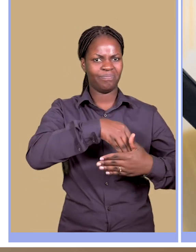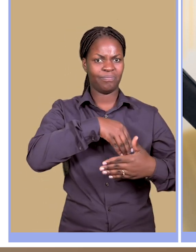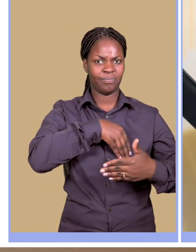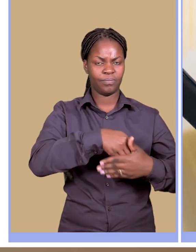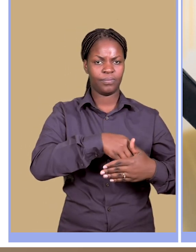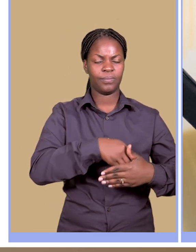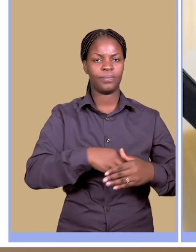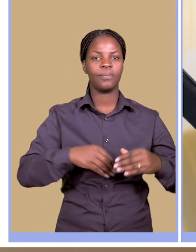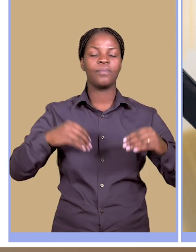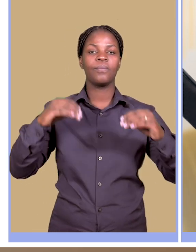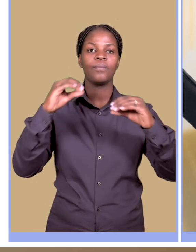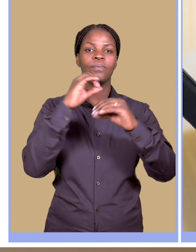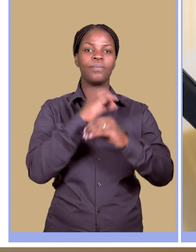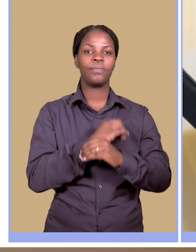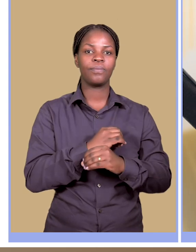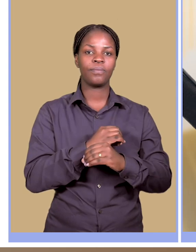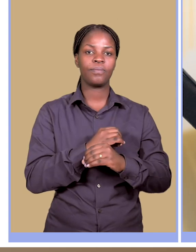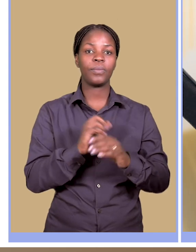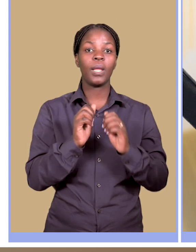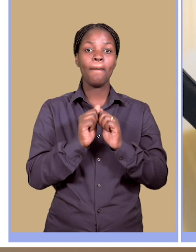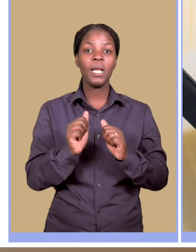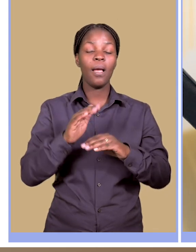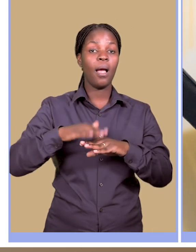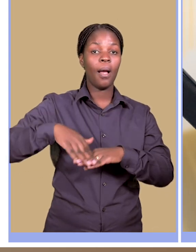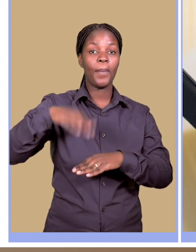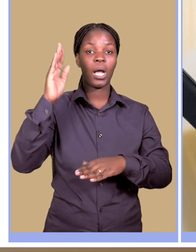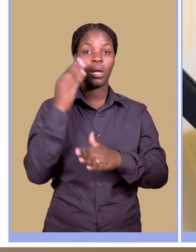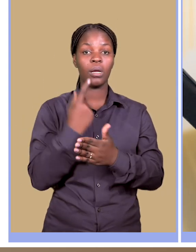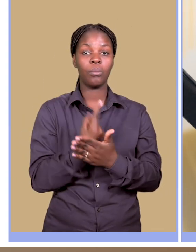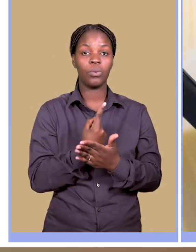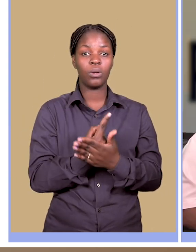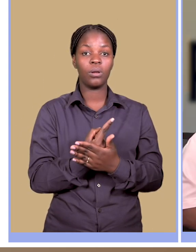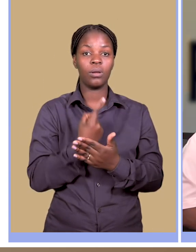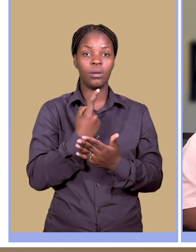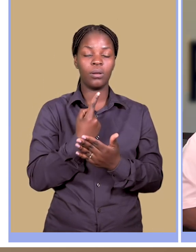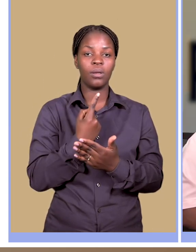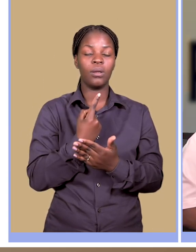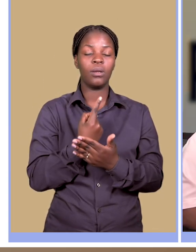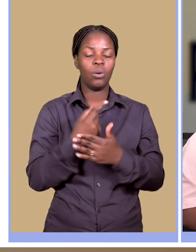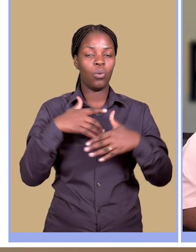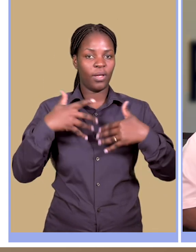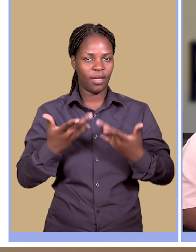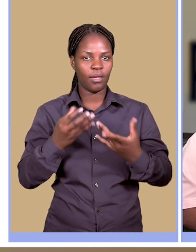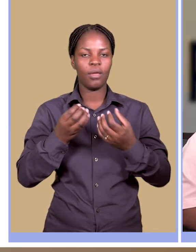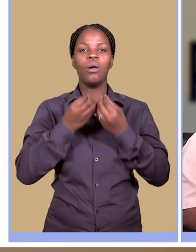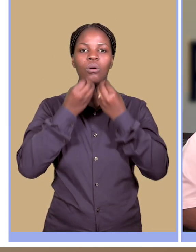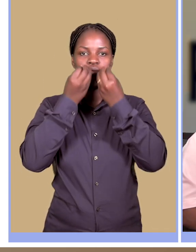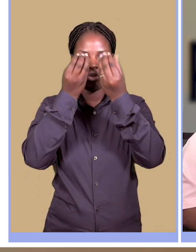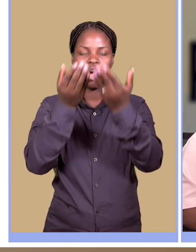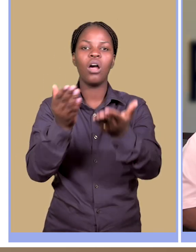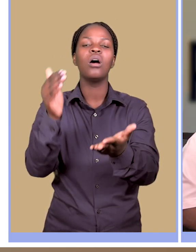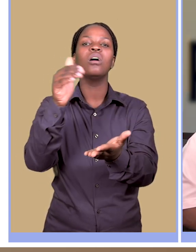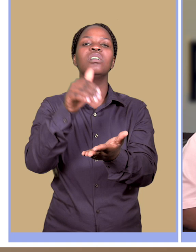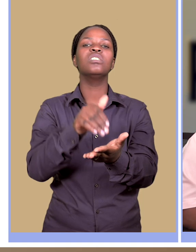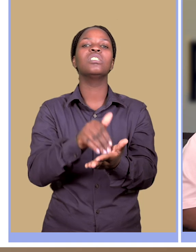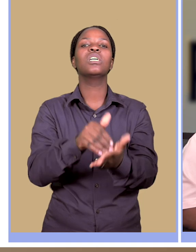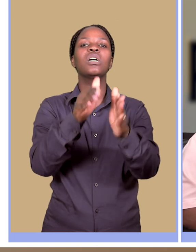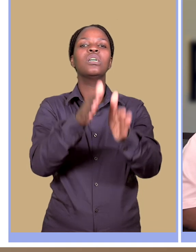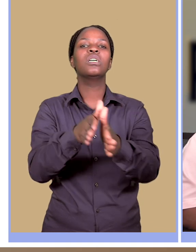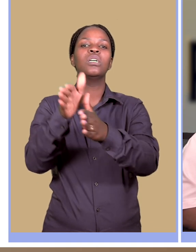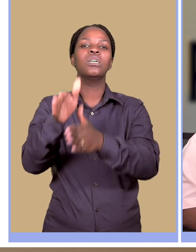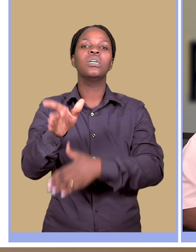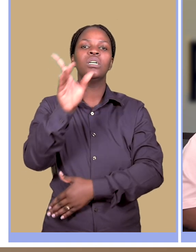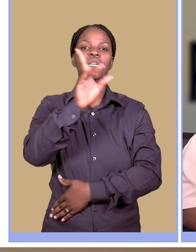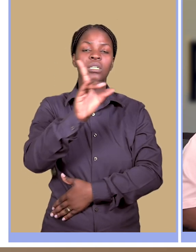dizer, correto, não é? O mais importante é que nós temos que assegurar que a informação lhe chegue. E lhe chegue da